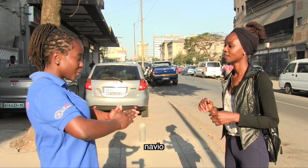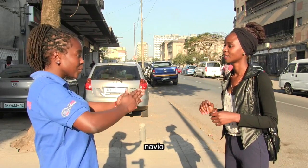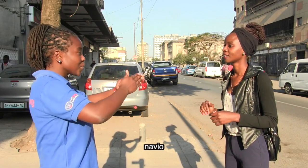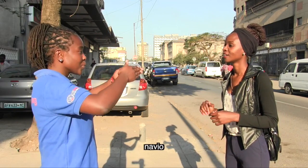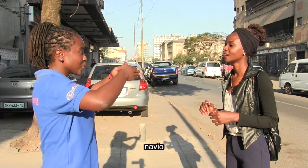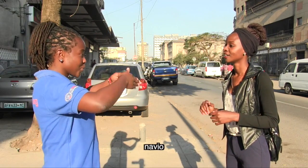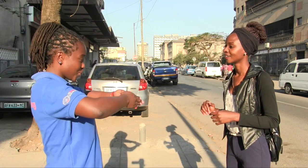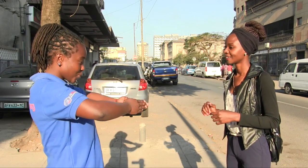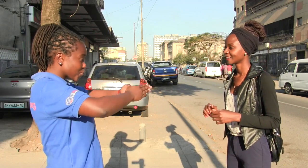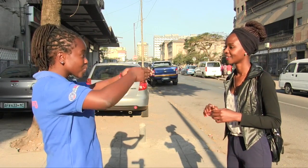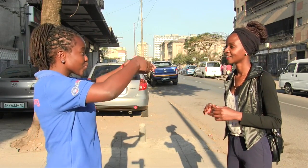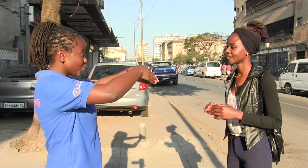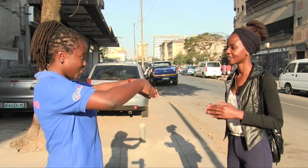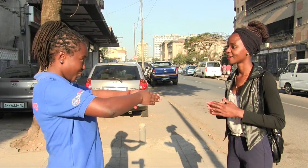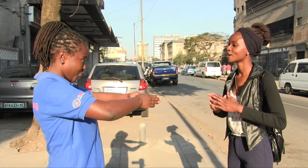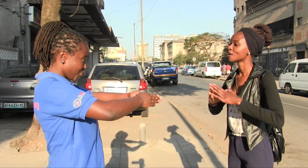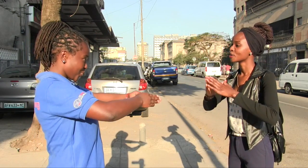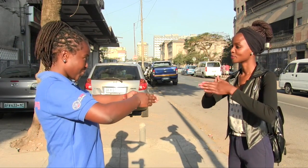navio.